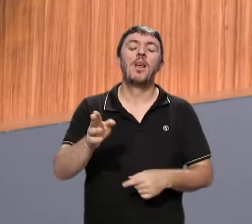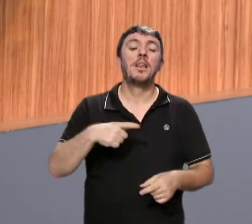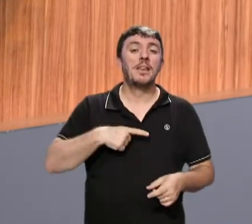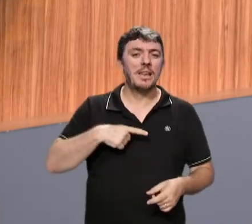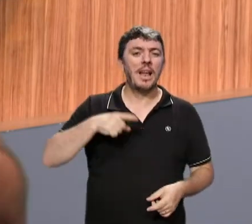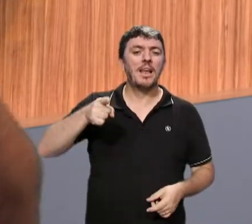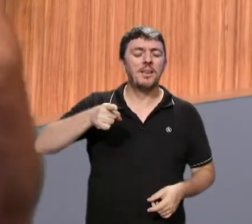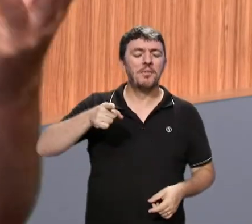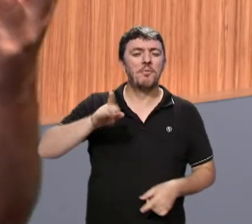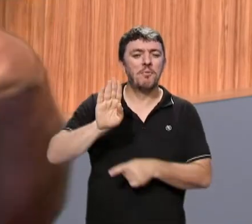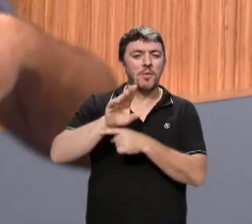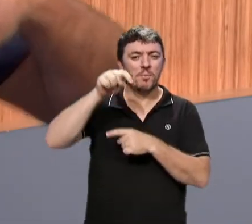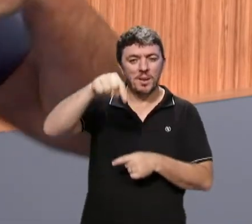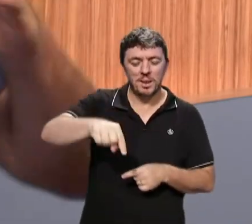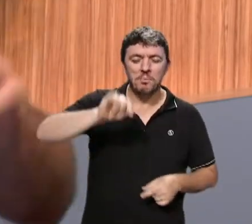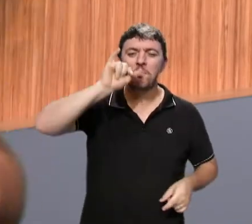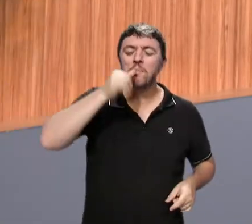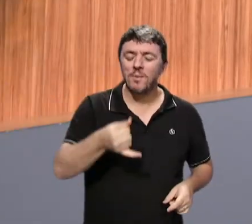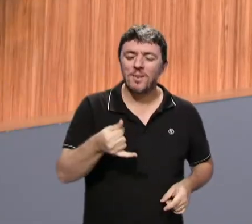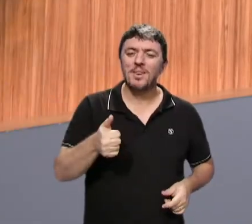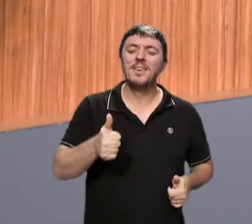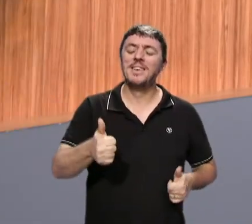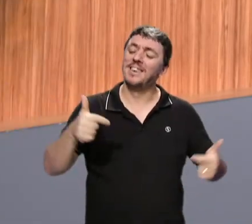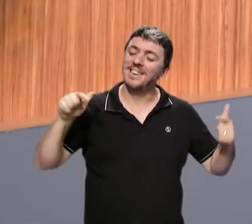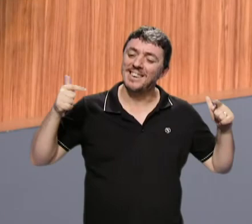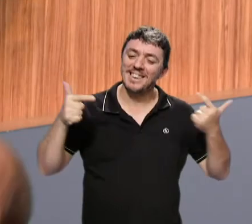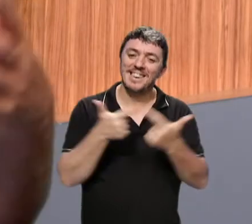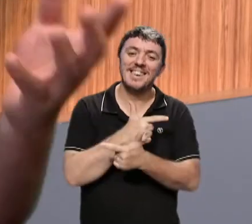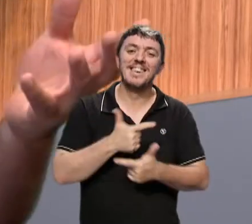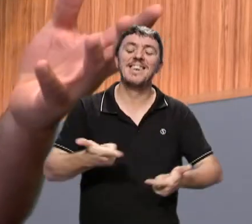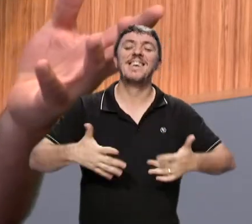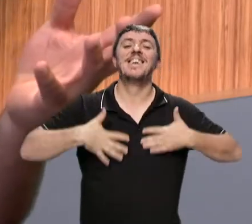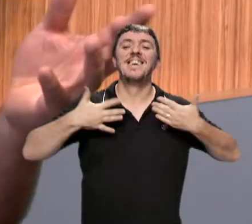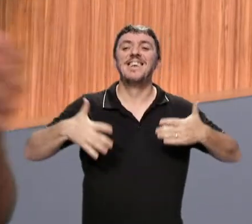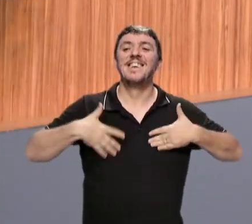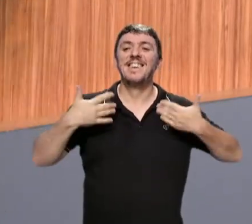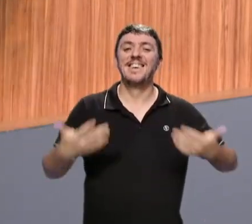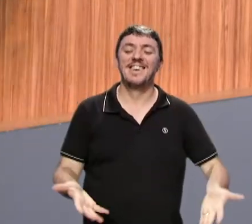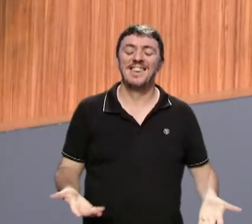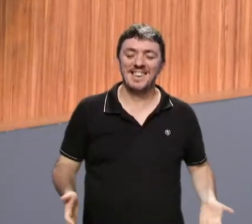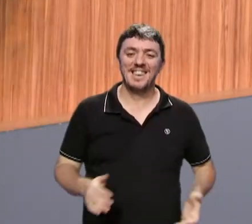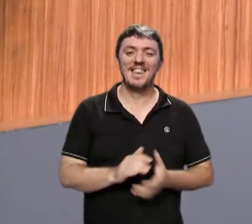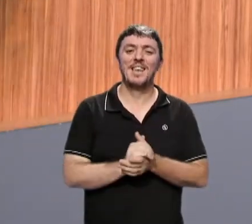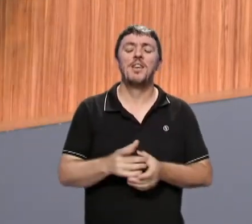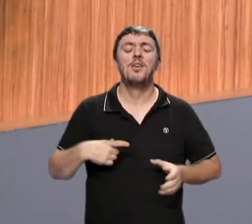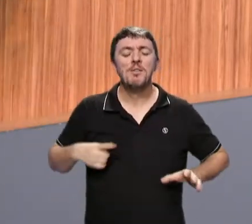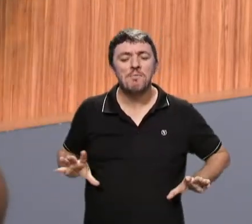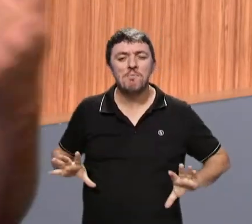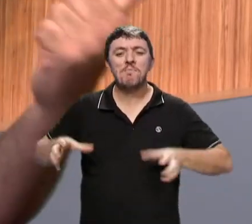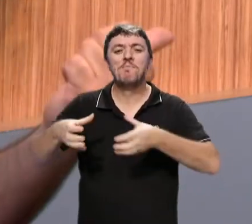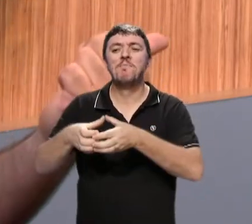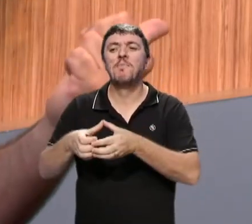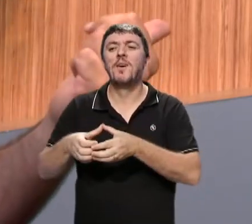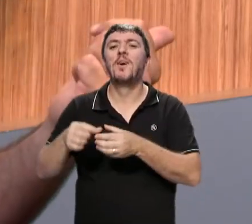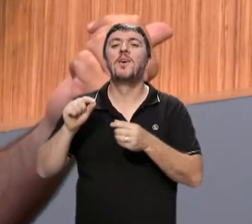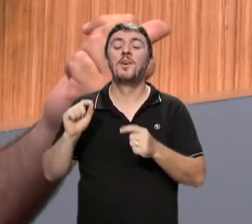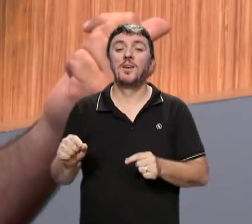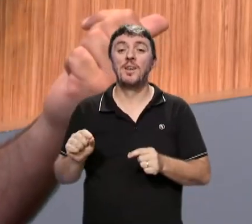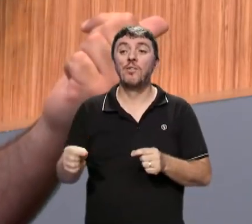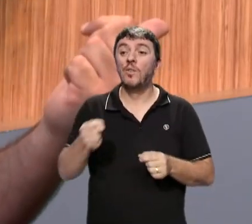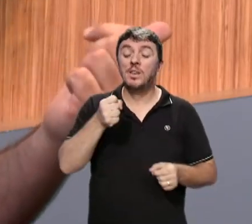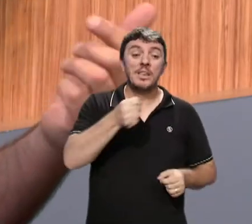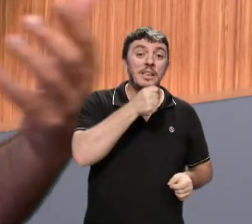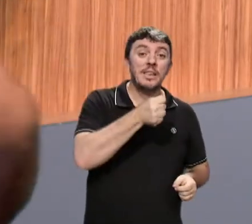Vale a pena. Você vai rir muito e vai voltar mais leve pra casa, com certeza. Agradecer o pessoal da assessoria, que foi super carinhoso comigo, porque eles fizeram